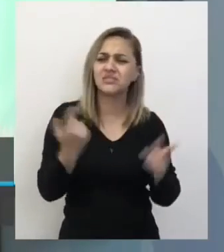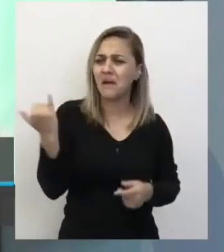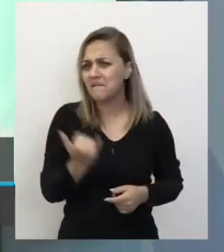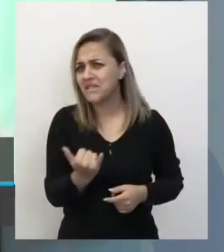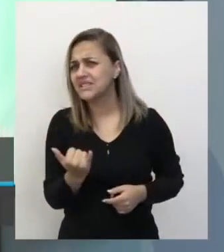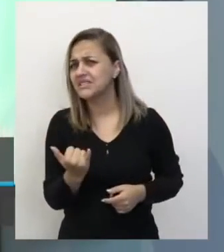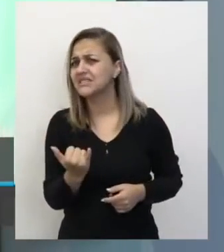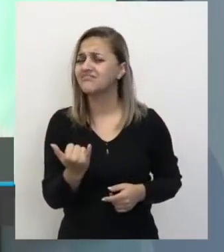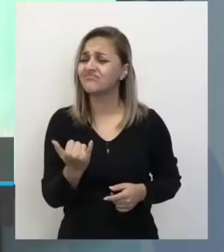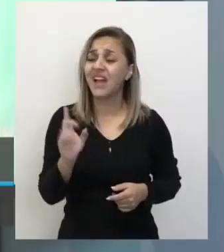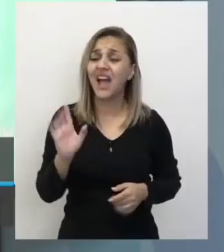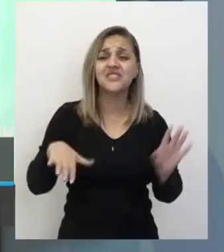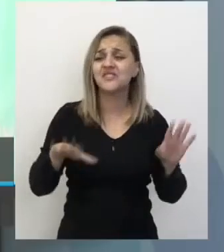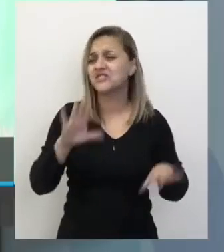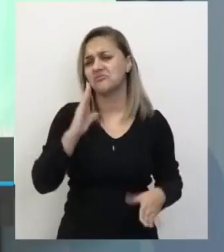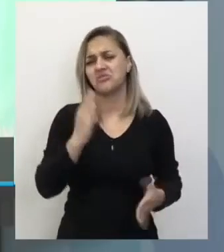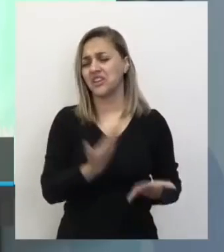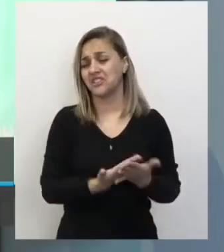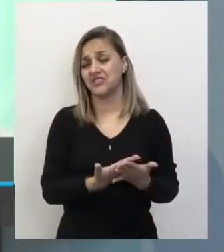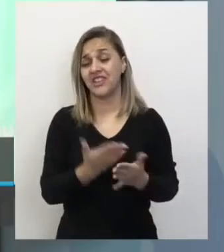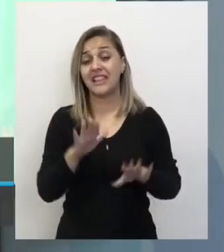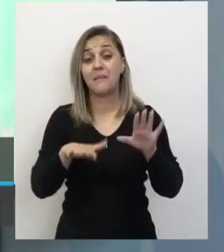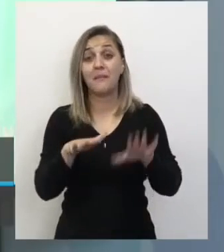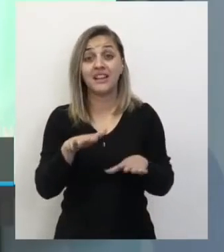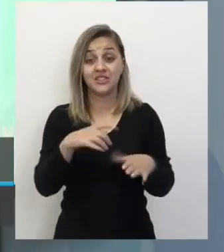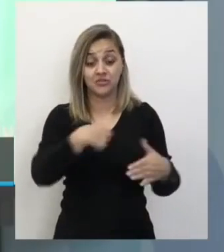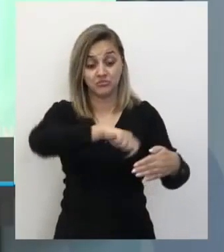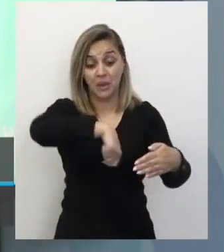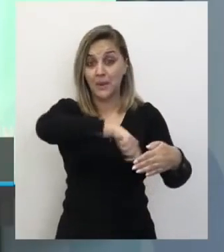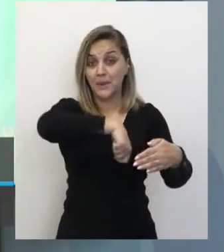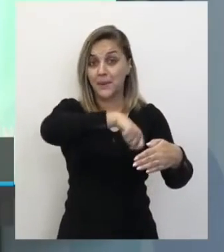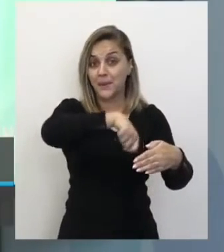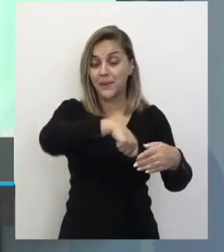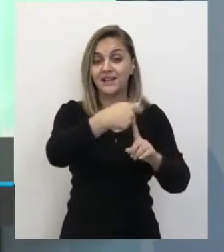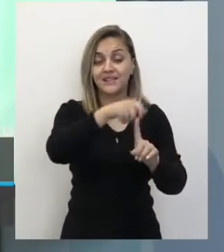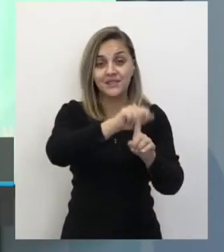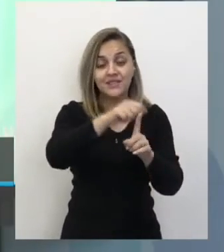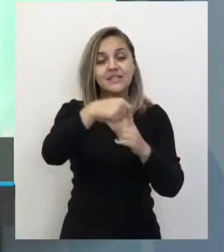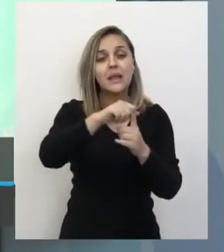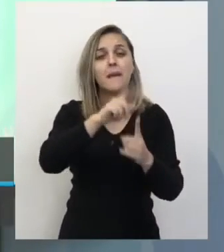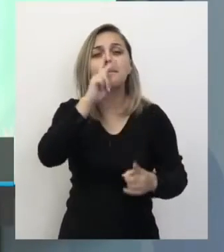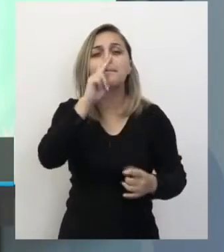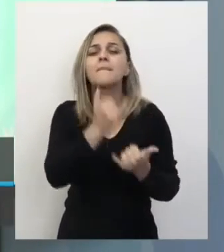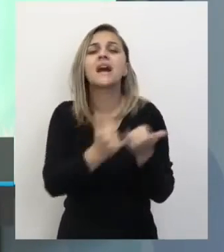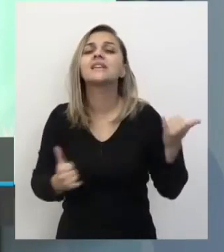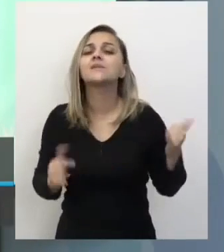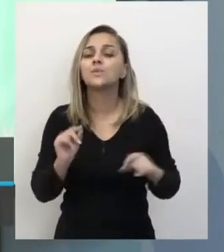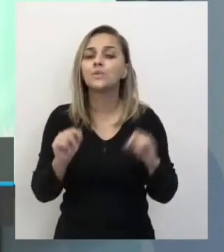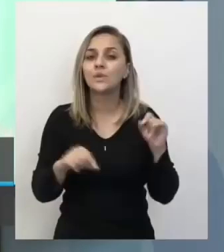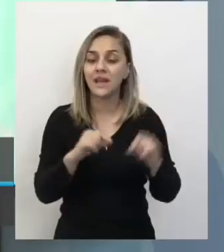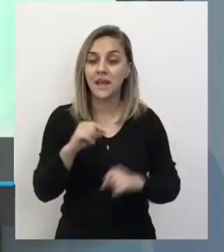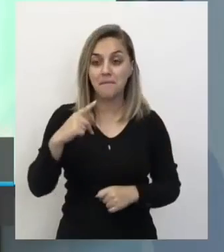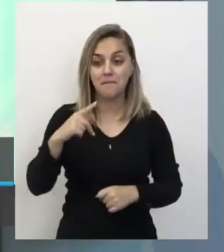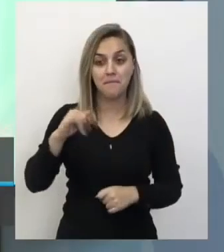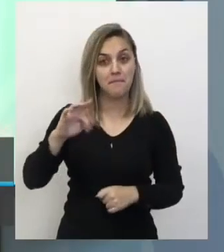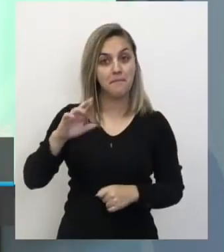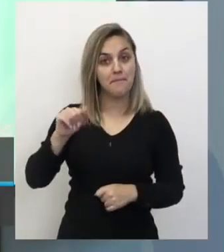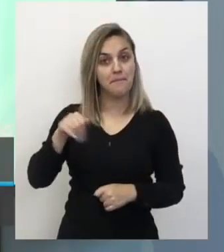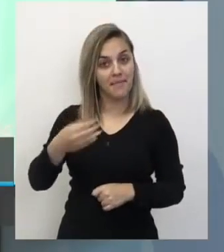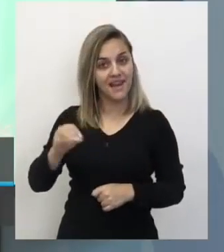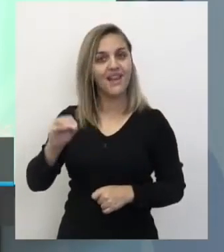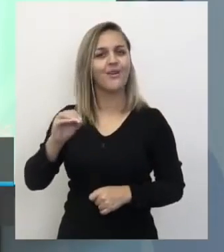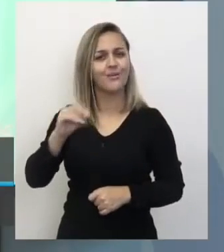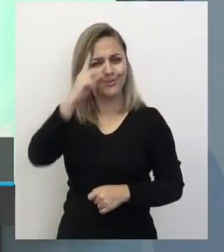que aí você cozinhar a banana daria uma textura semelhante ao pirão, né, que é meio que parece que o pessoal